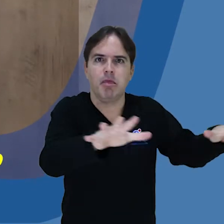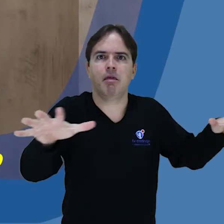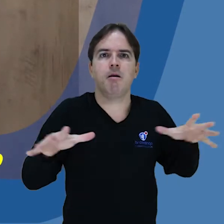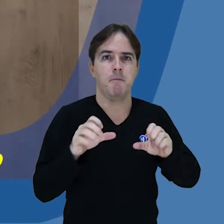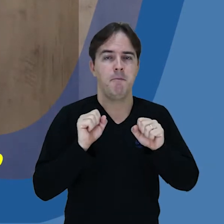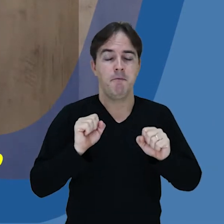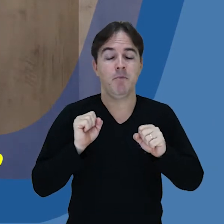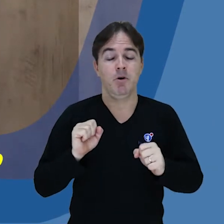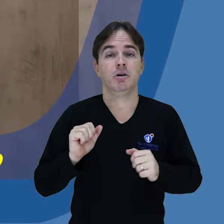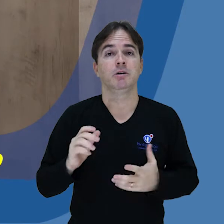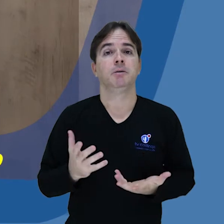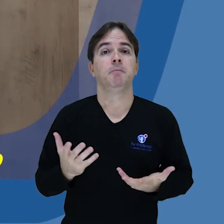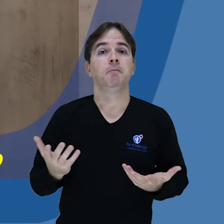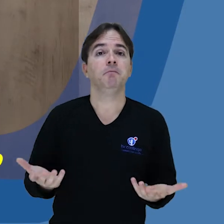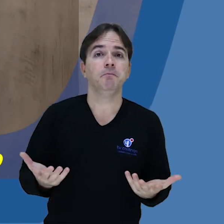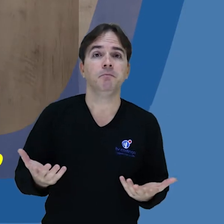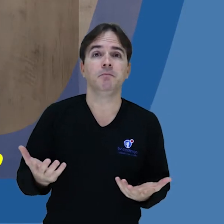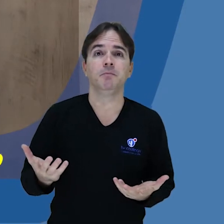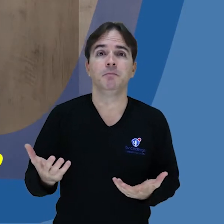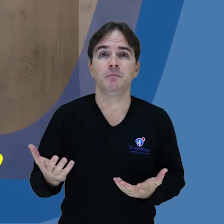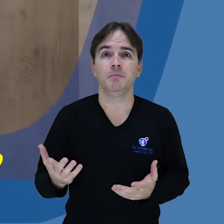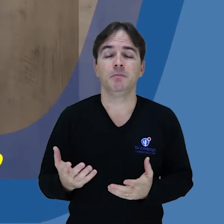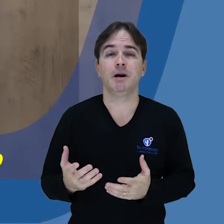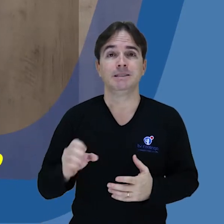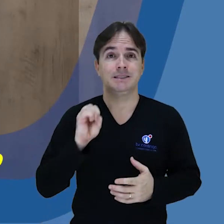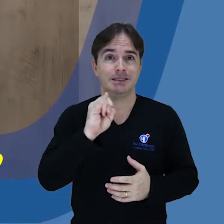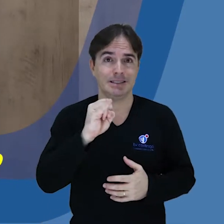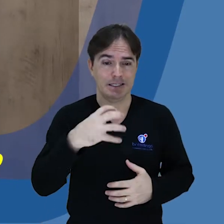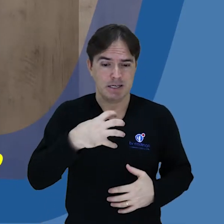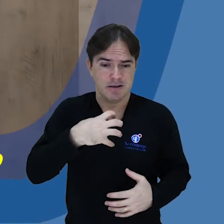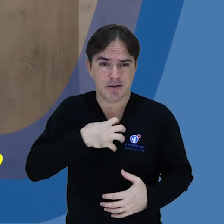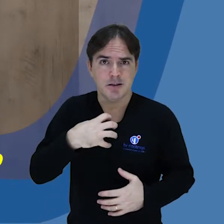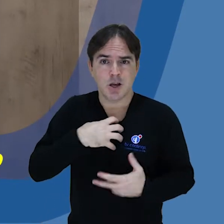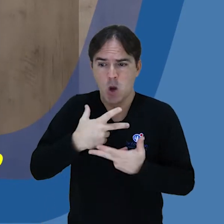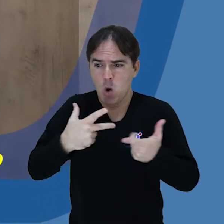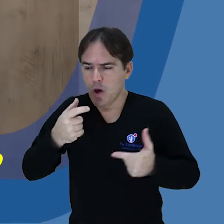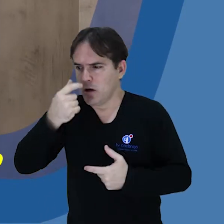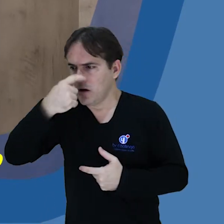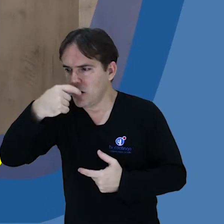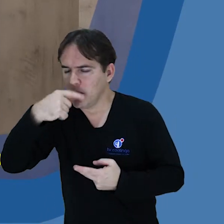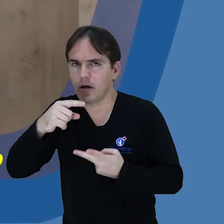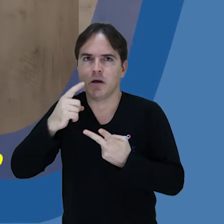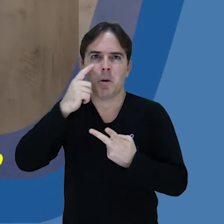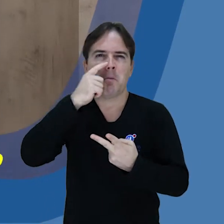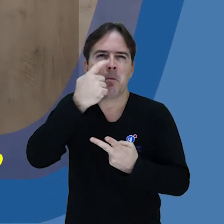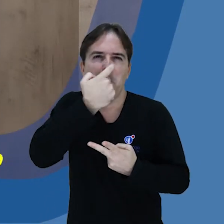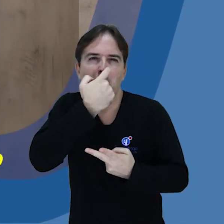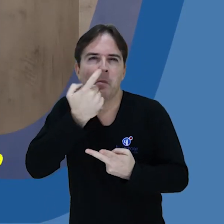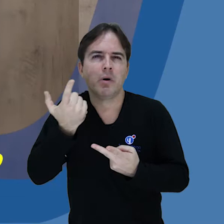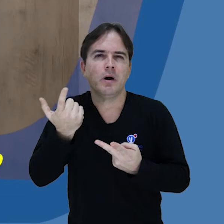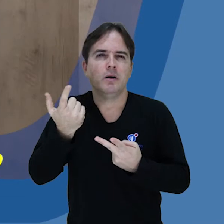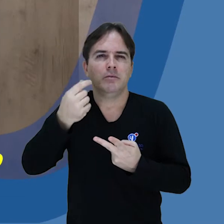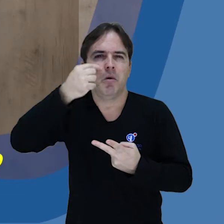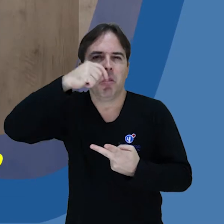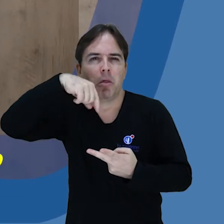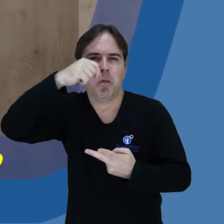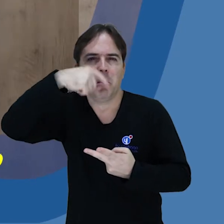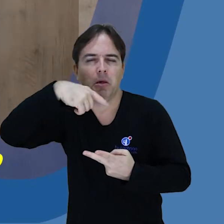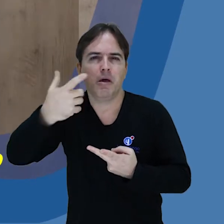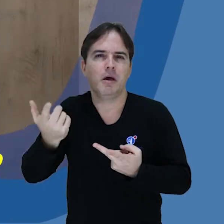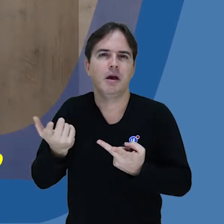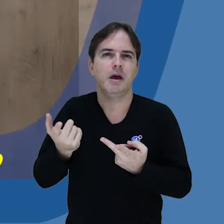coronavírus, ao sentir algum tipo de sintoma, um sintoma mais leve como a coriza, o nariz fica saindo aquela